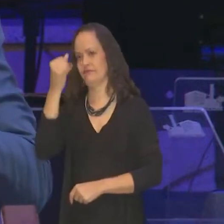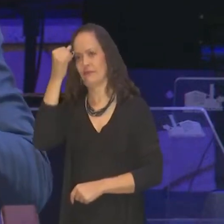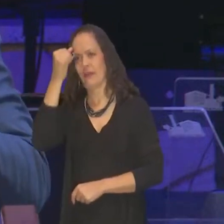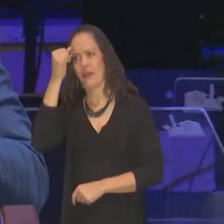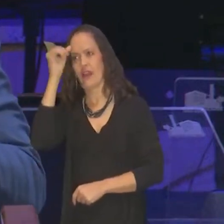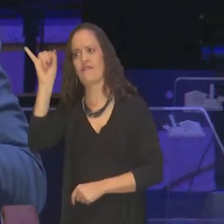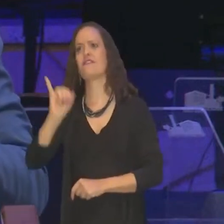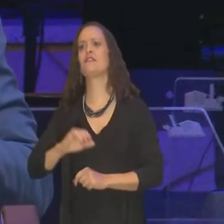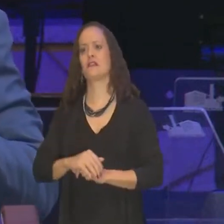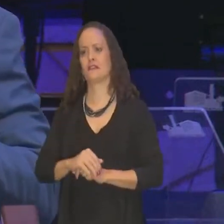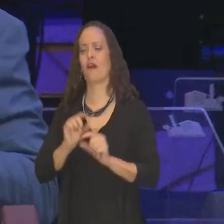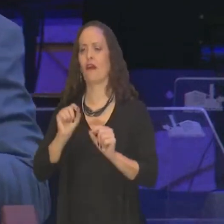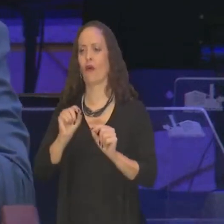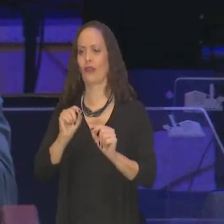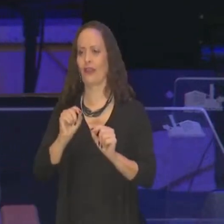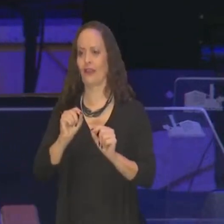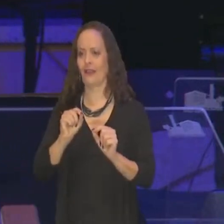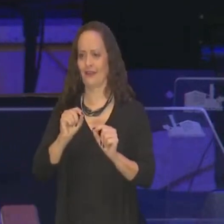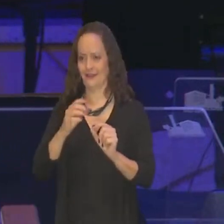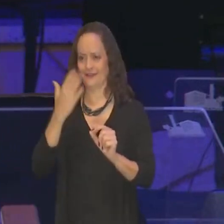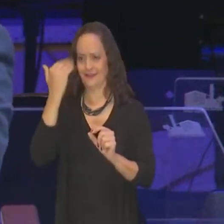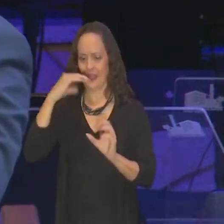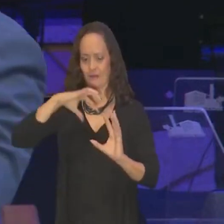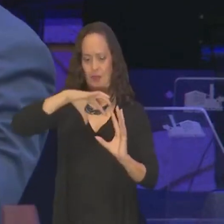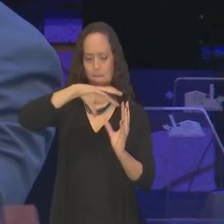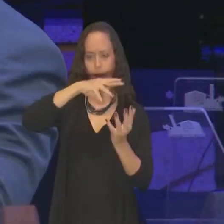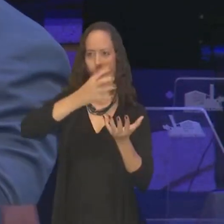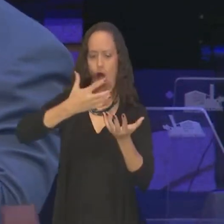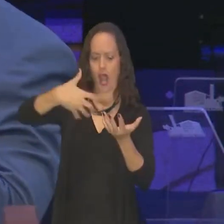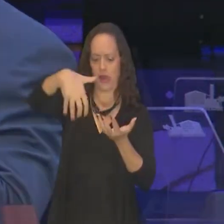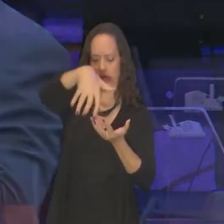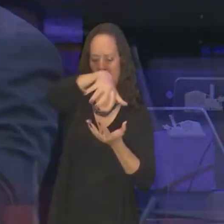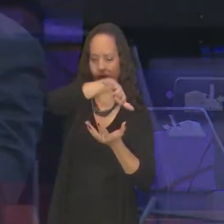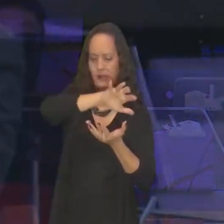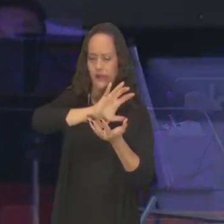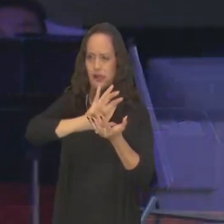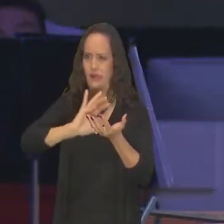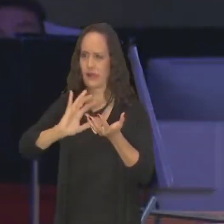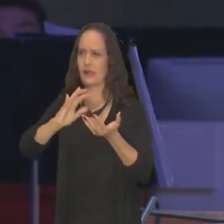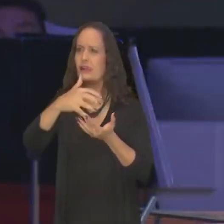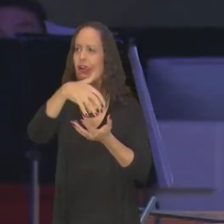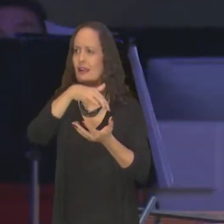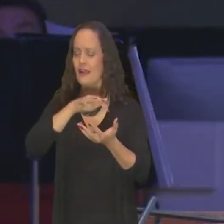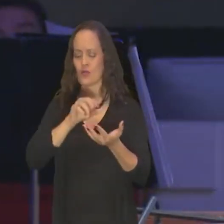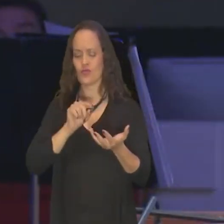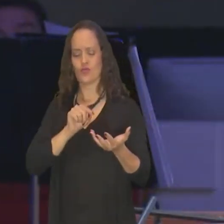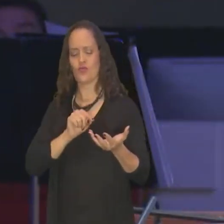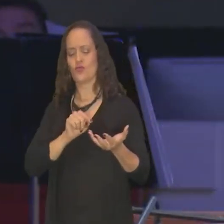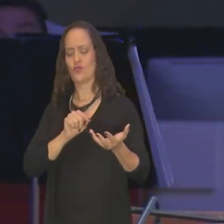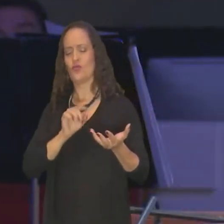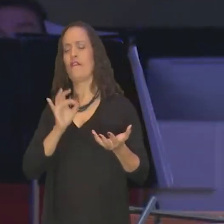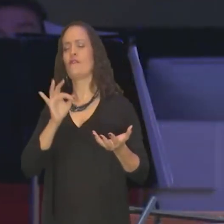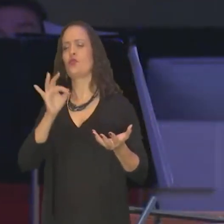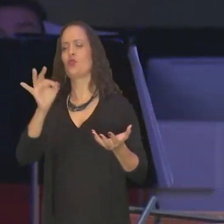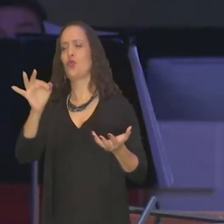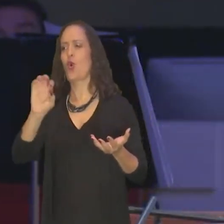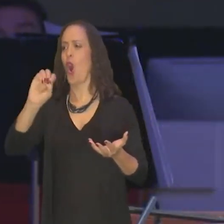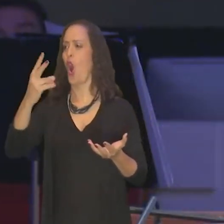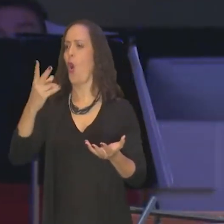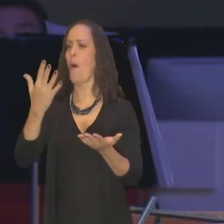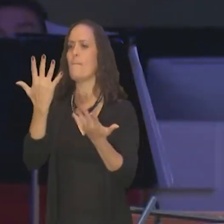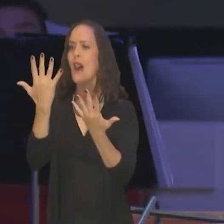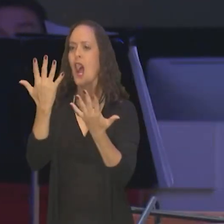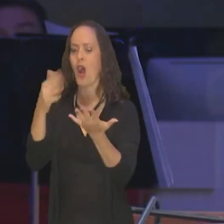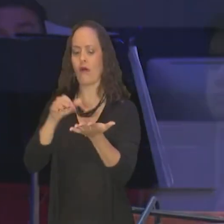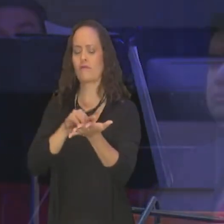prognosticadores, os adivinhos, que são aquelas pessoas que simplesmente querem trazer uma informação do futuro, sendo que muitas vezes